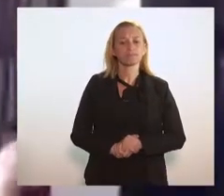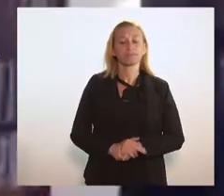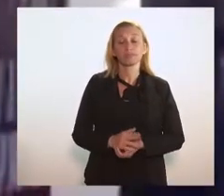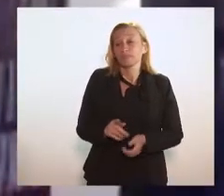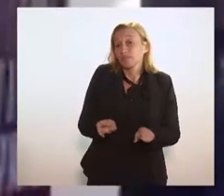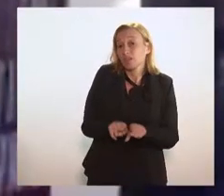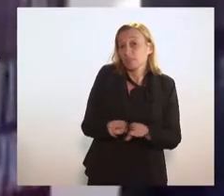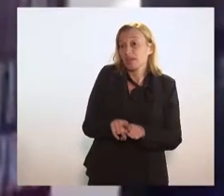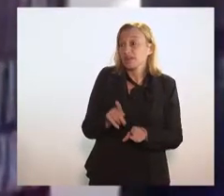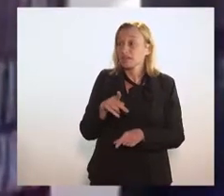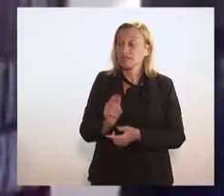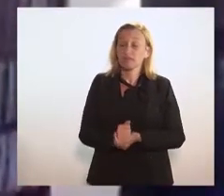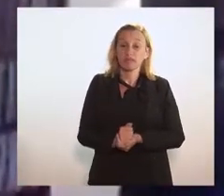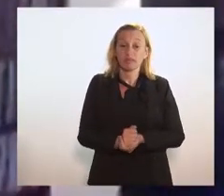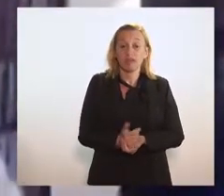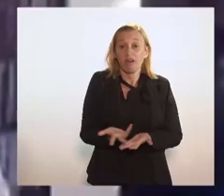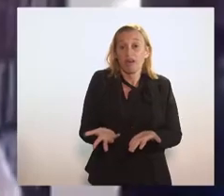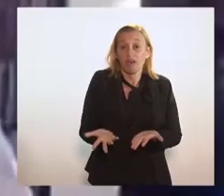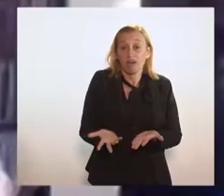também ficar, porque